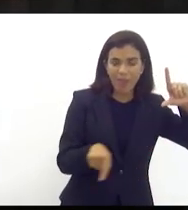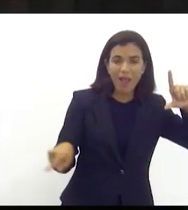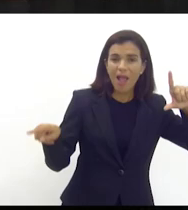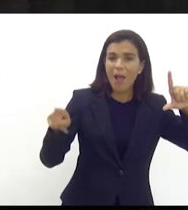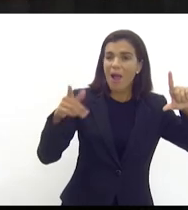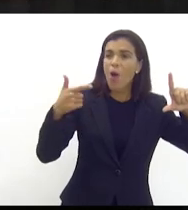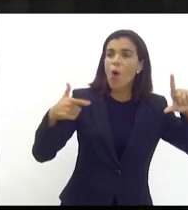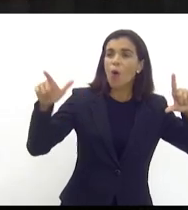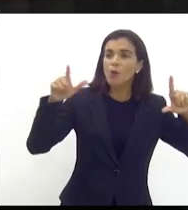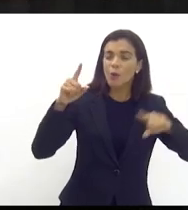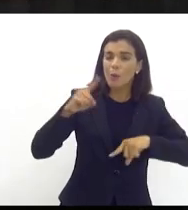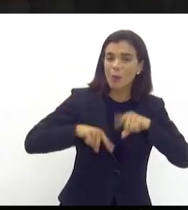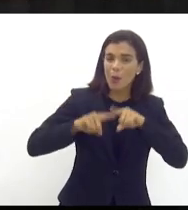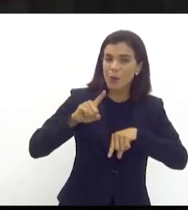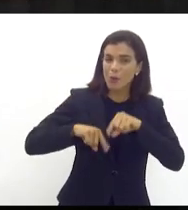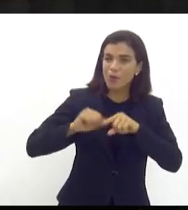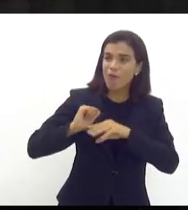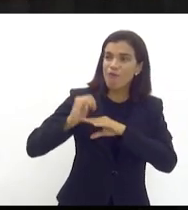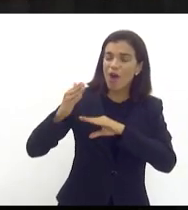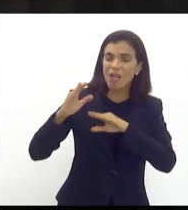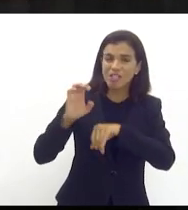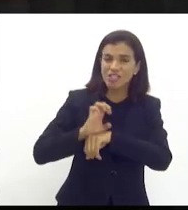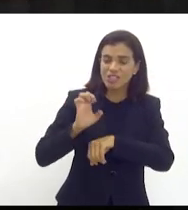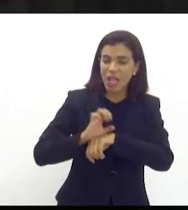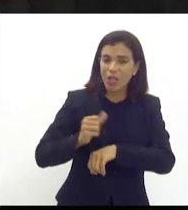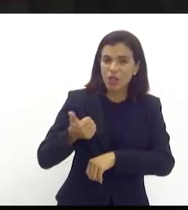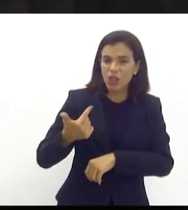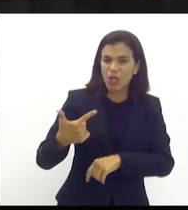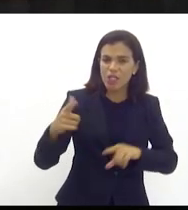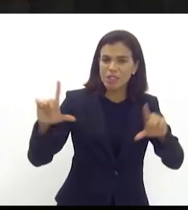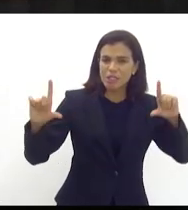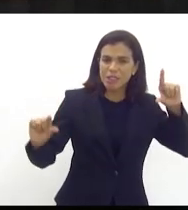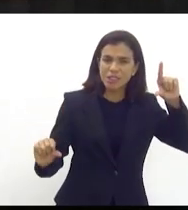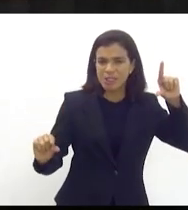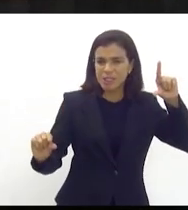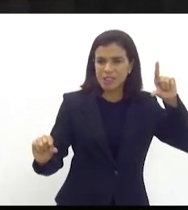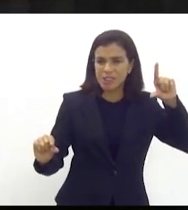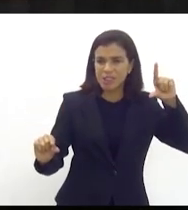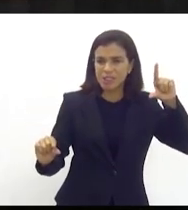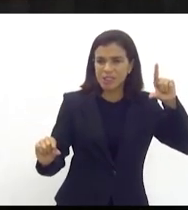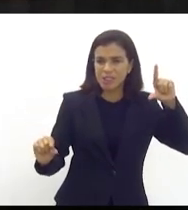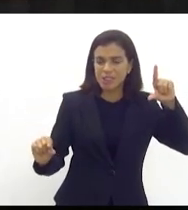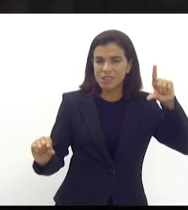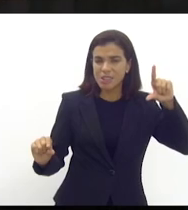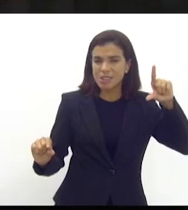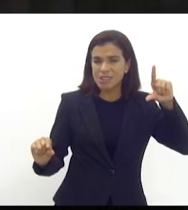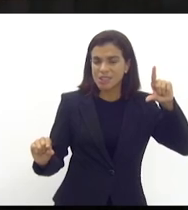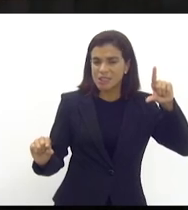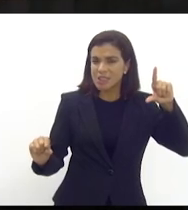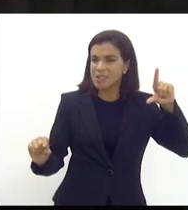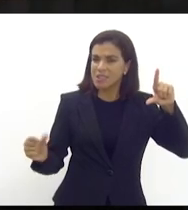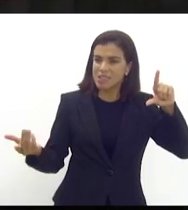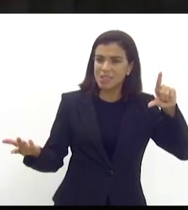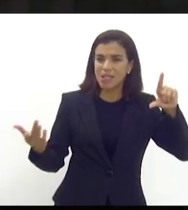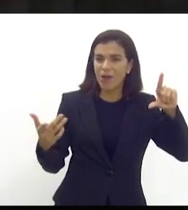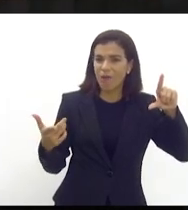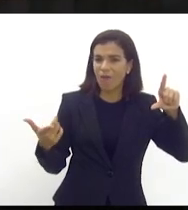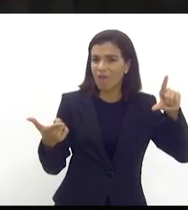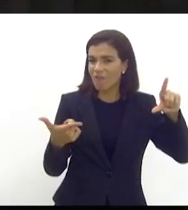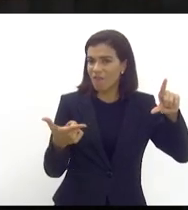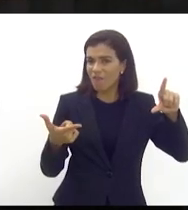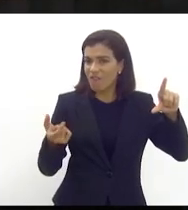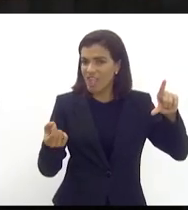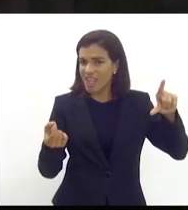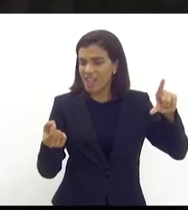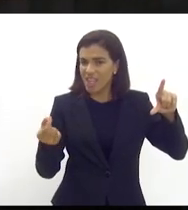que entra de outros estados está com 12? E aí se acreditam da diferença de 20 para 12,